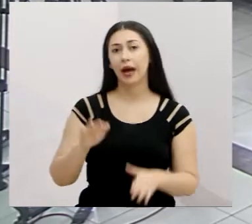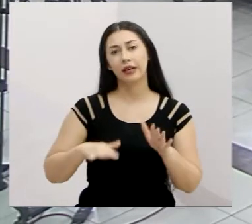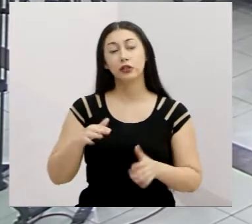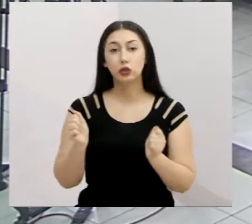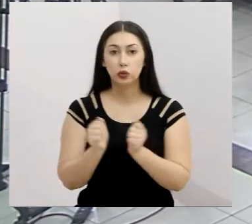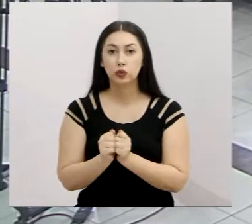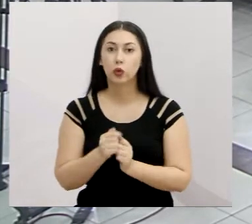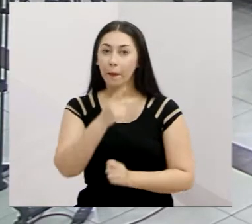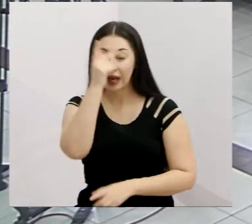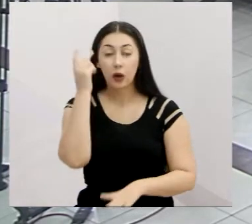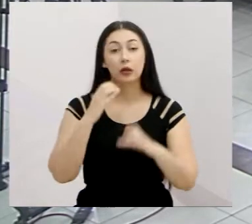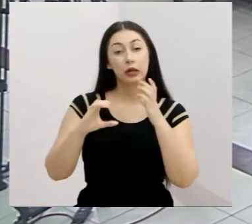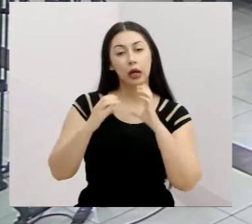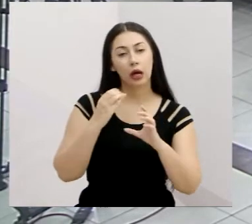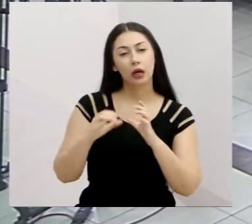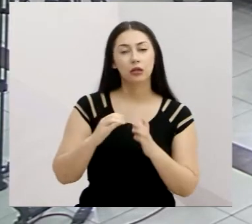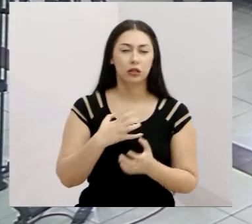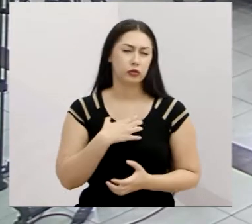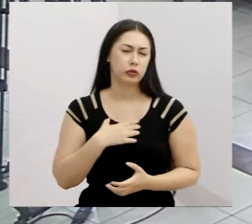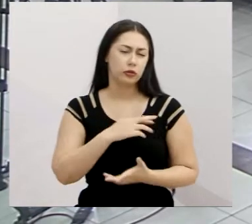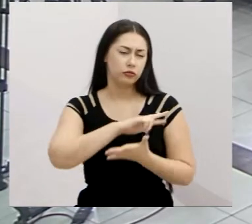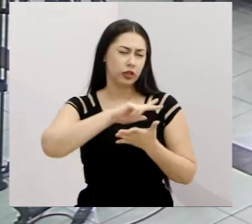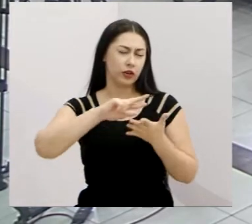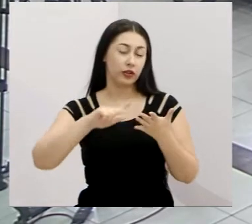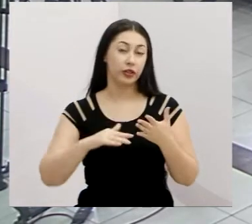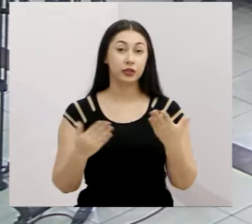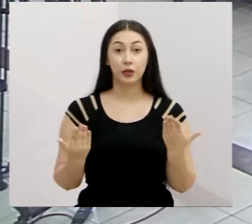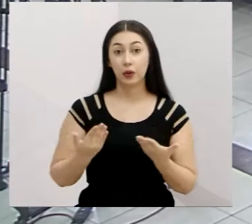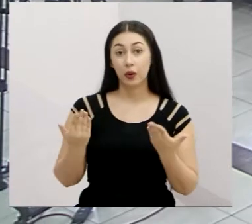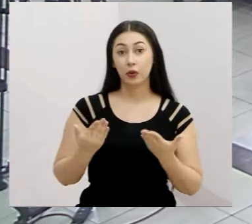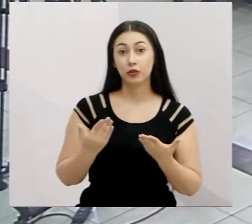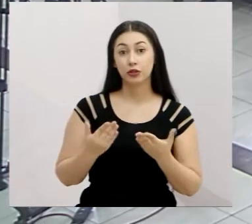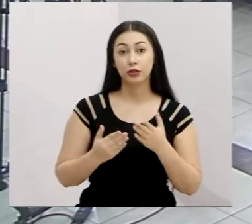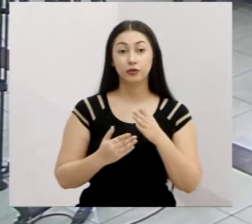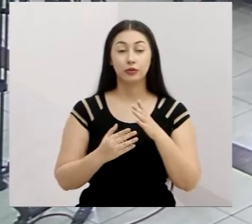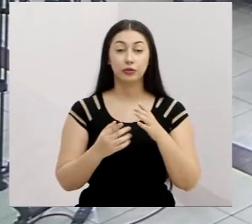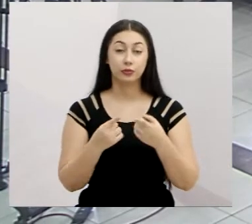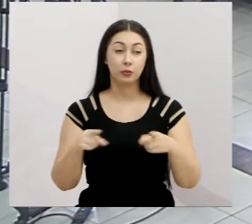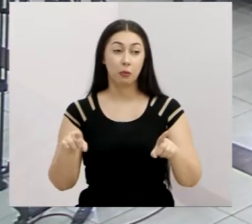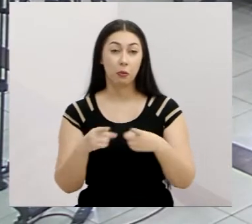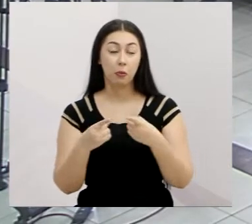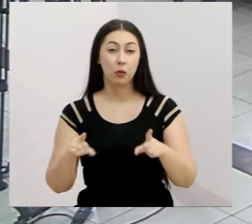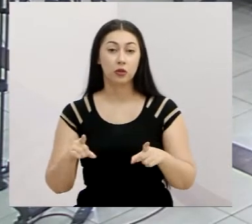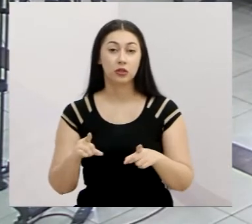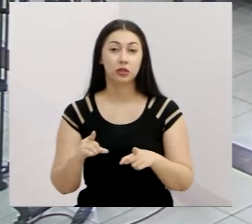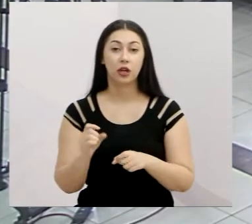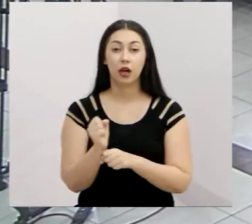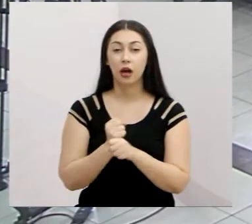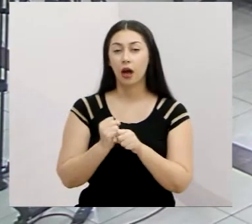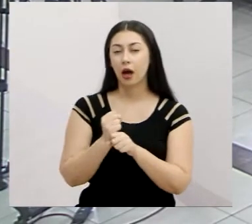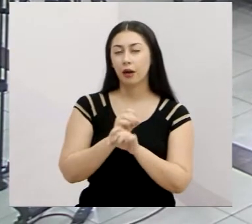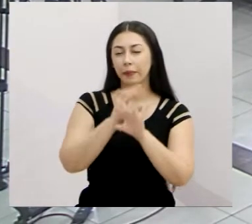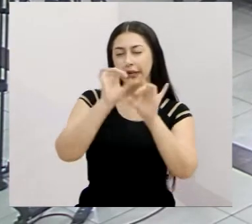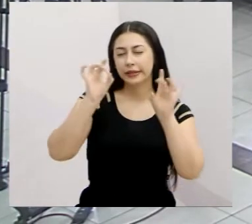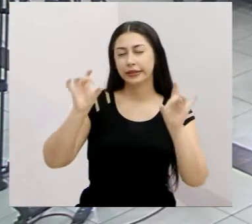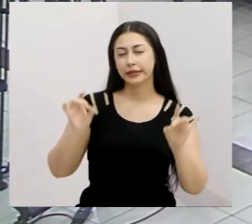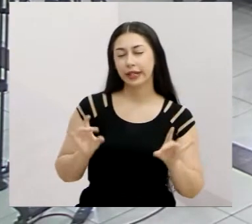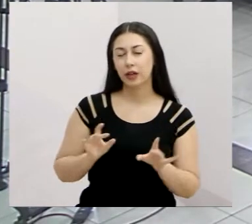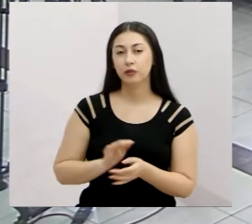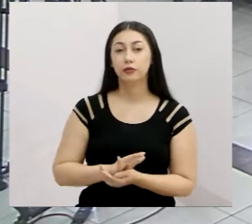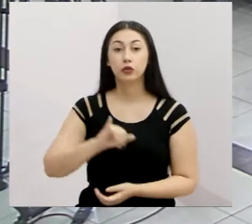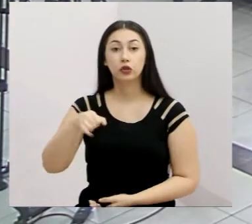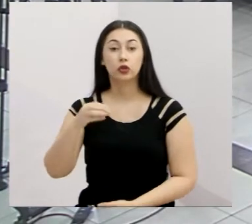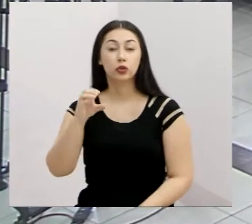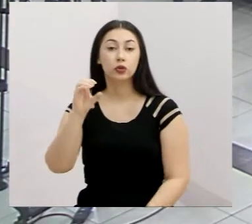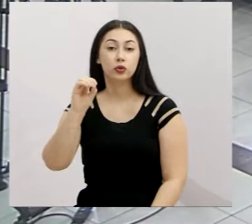de vários Estilos da nossa região e hoje tocará a música anos dourados de Antônio Carlos